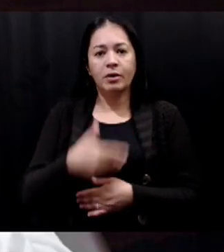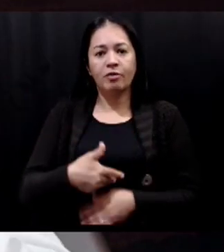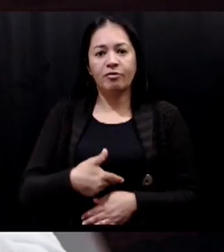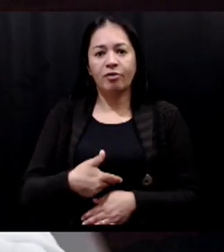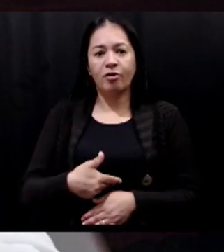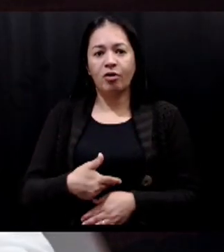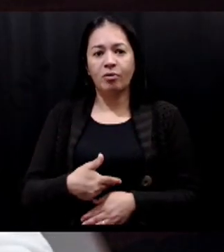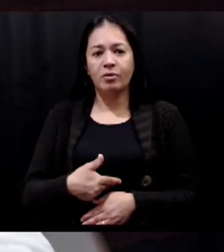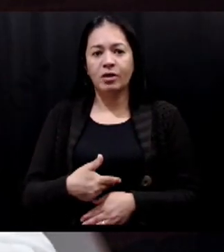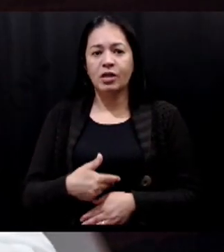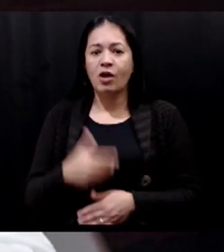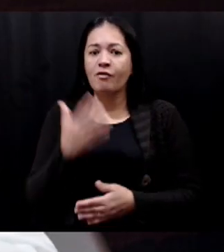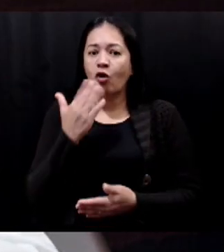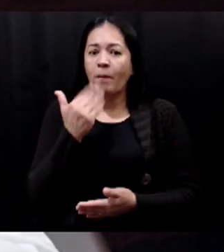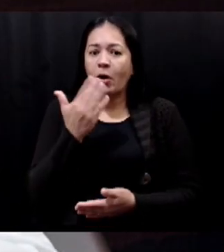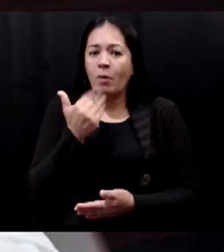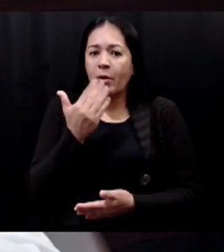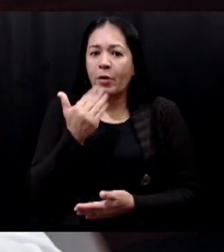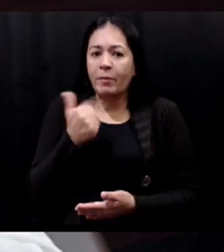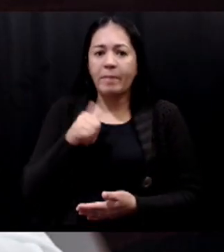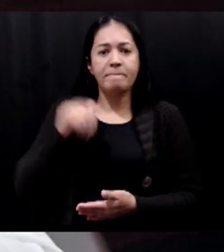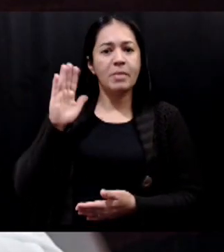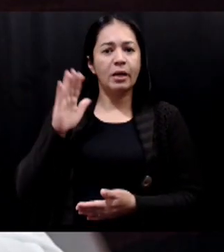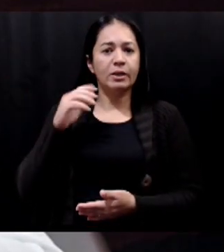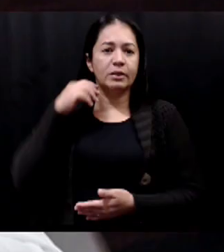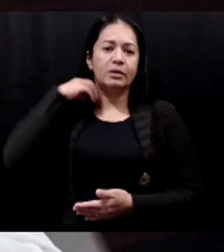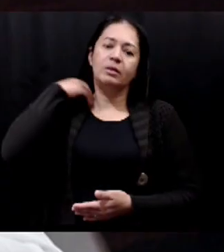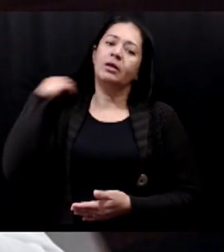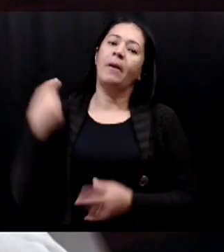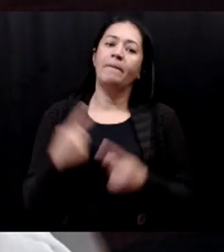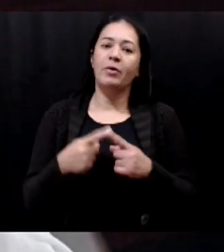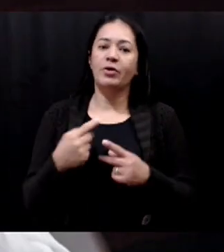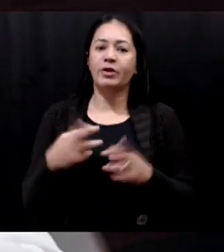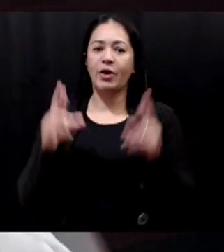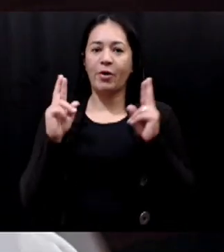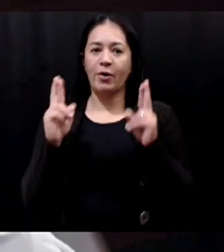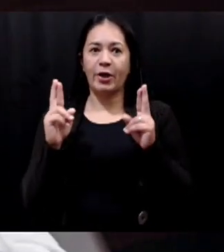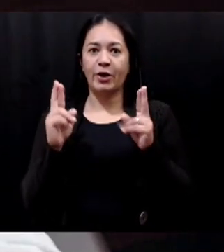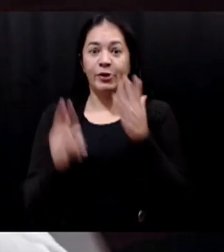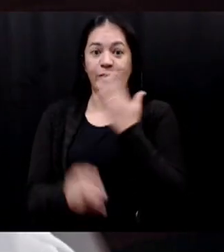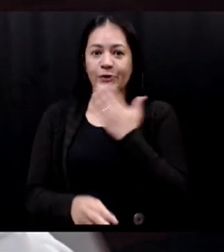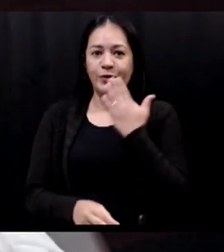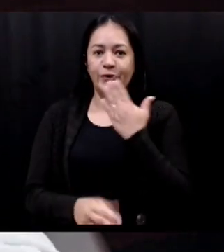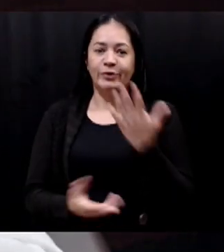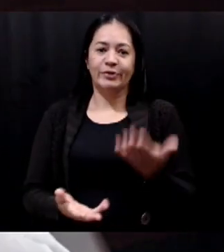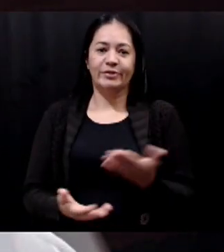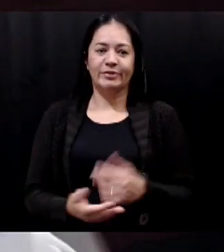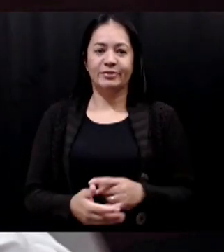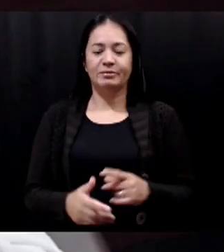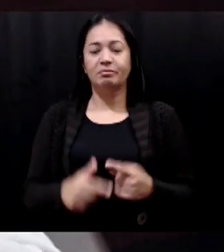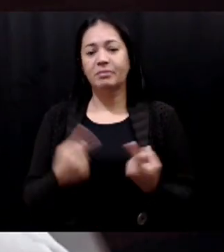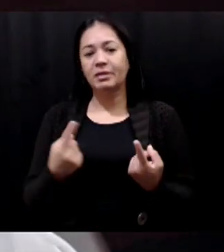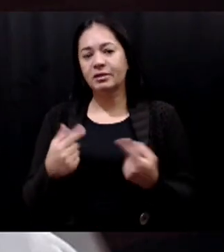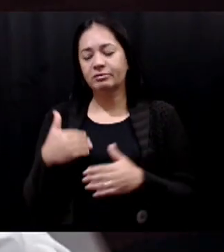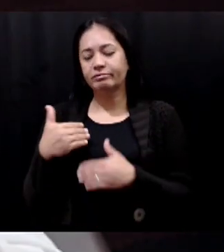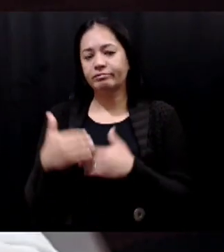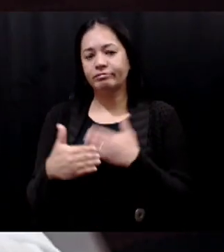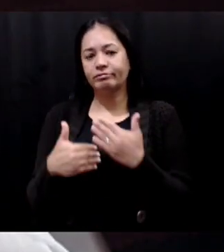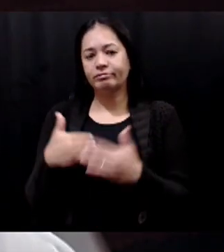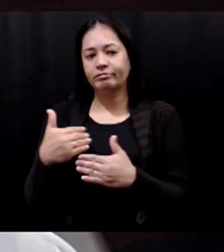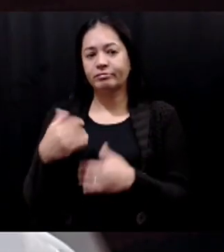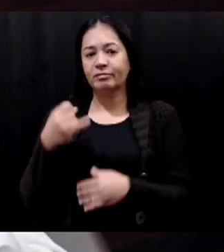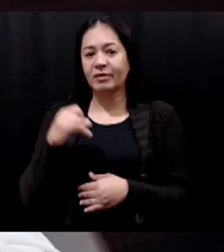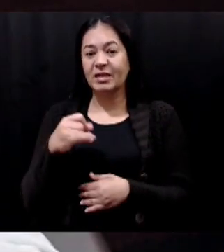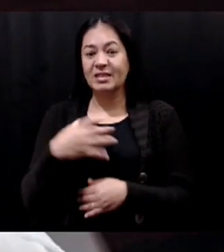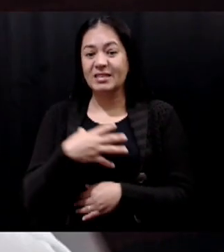vou comer para além daquilo que eu preciso, porque eu espero por uma recompensa. Só que com o passar dos anos, se esse comportamento